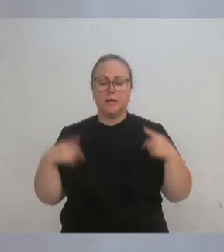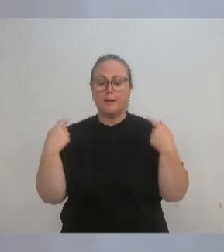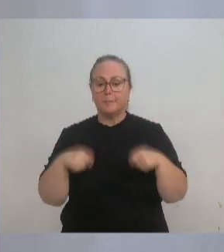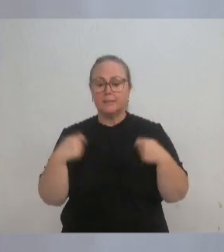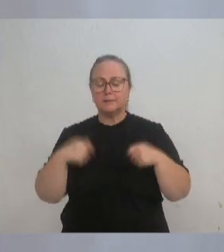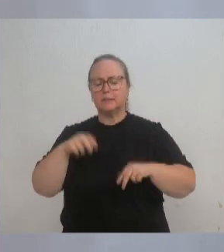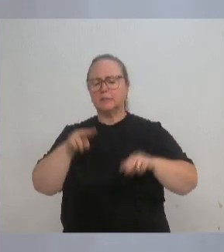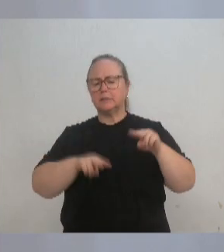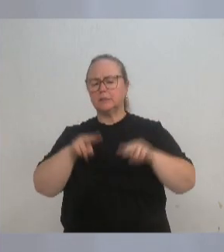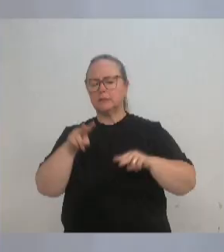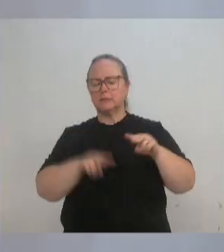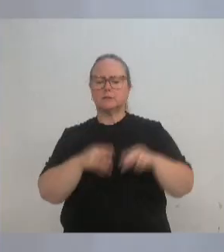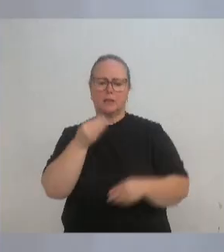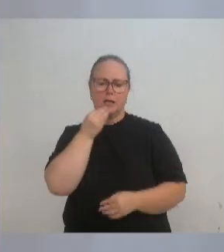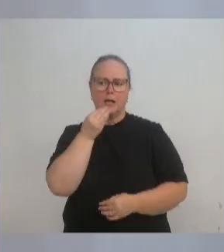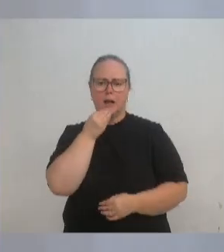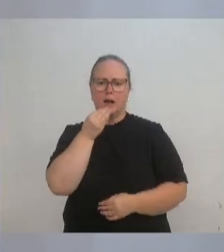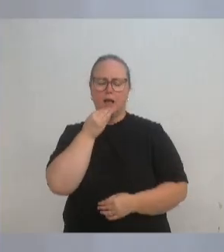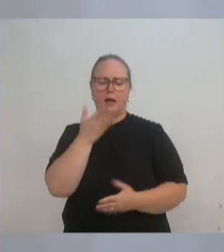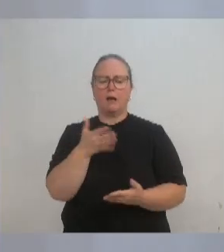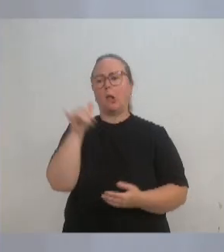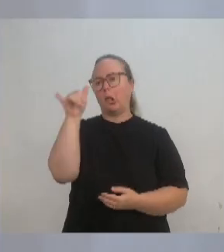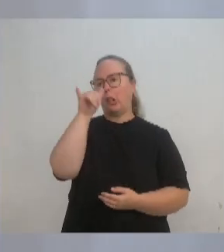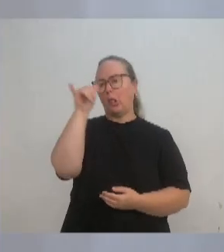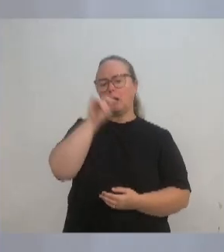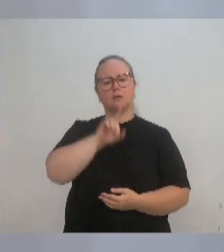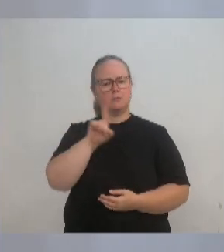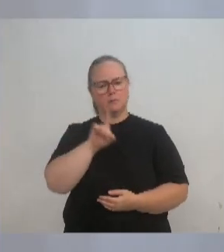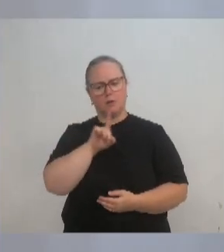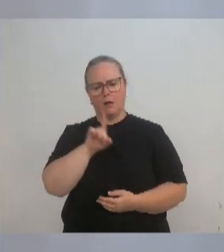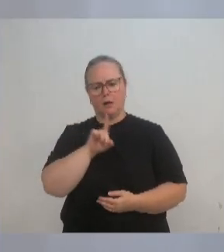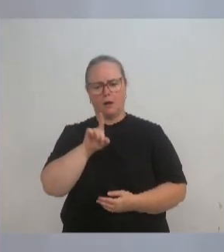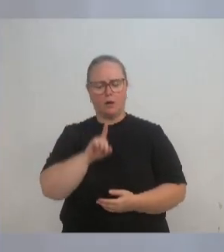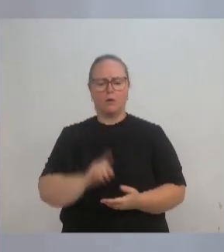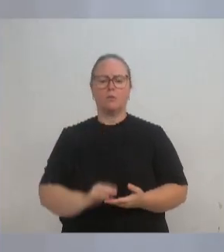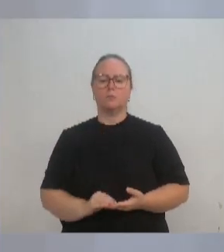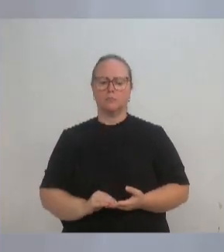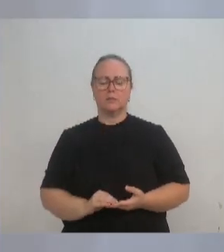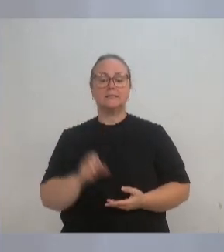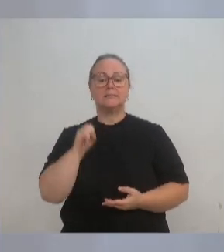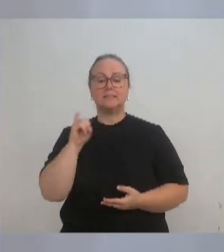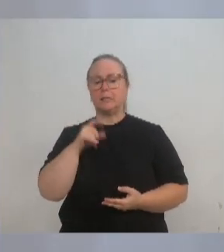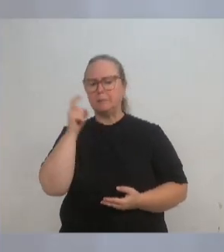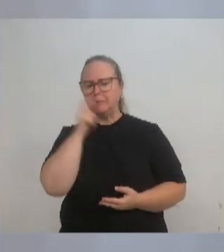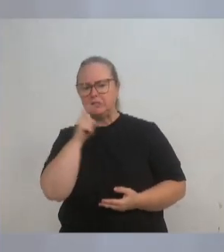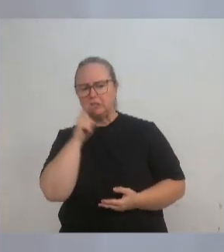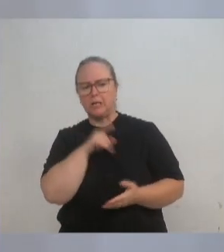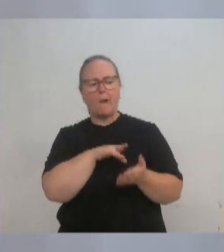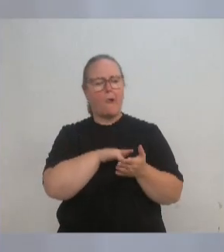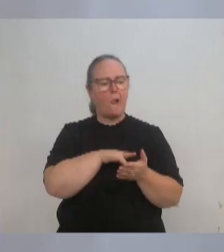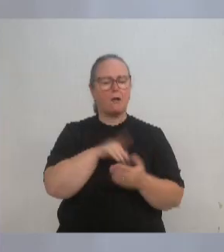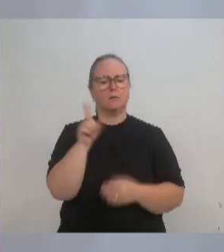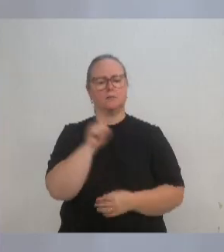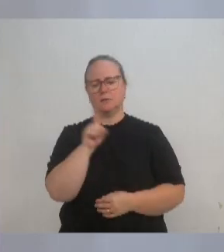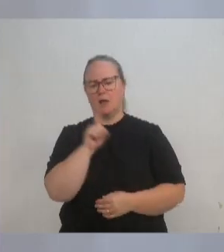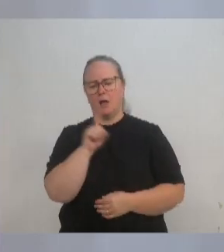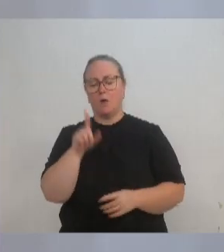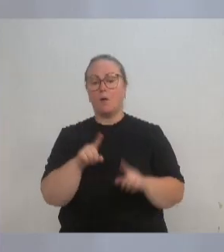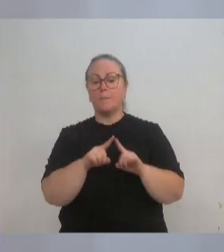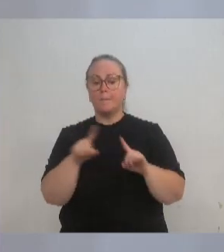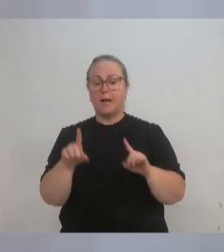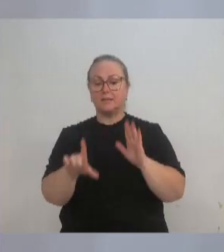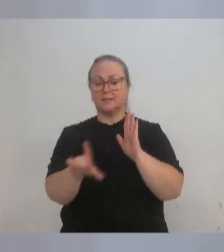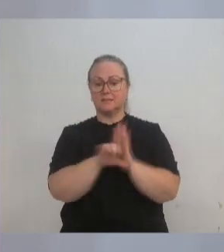aqui também é bobo de deixar que isso aconteça num possível golpe ou num possível abuso. Mas o que está dentro